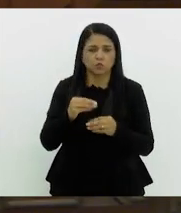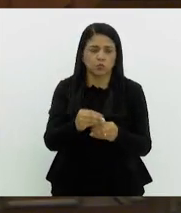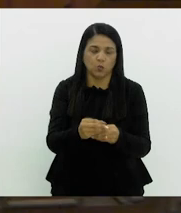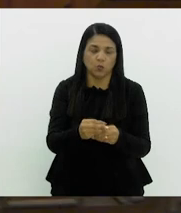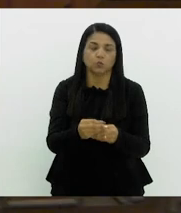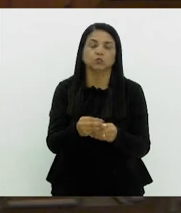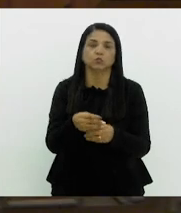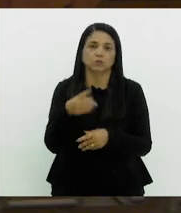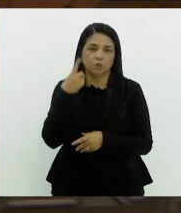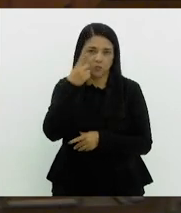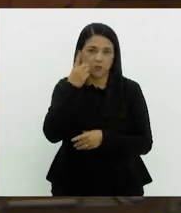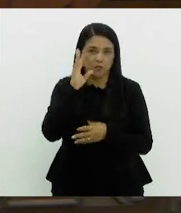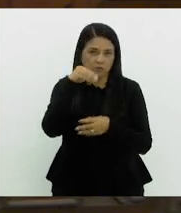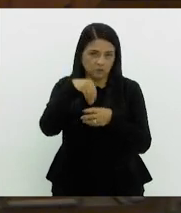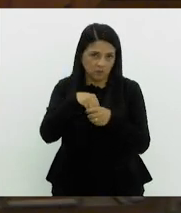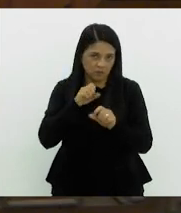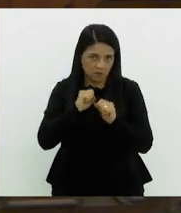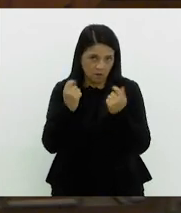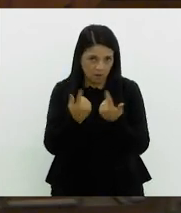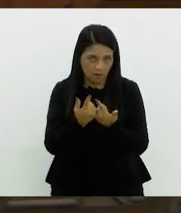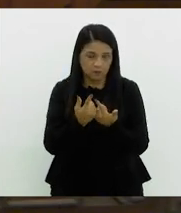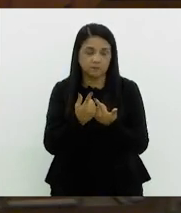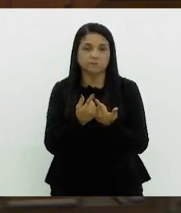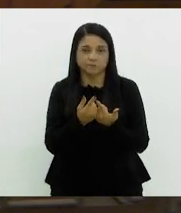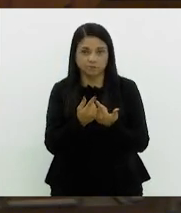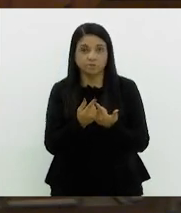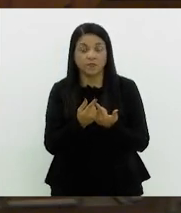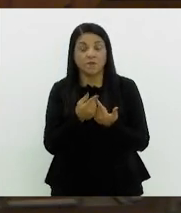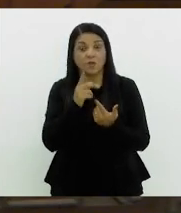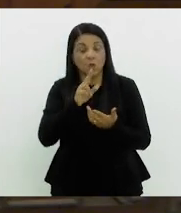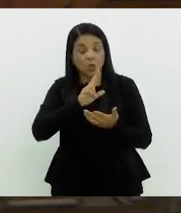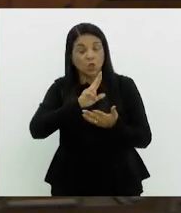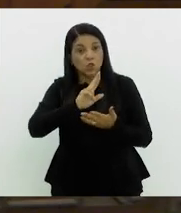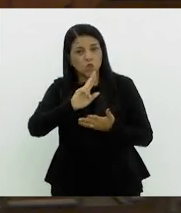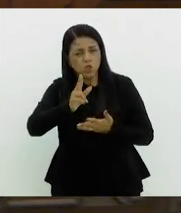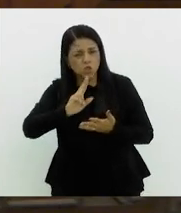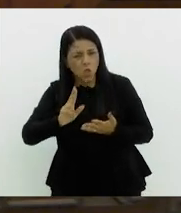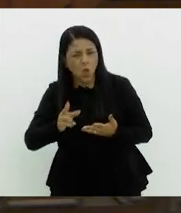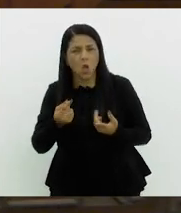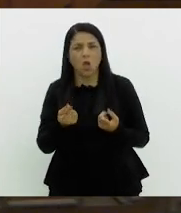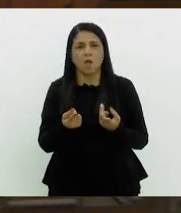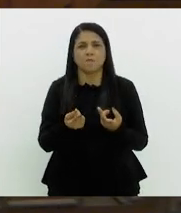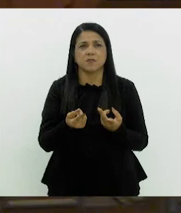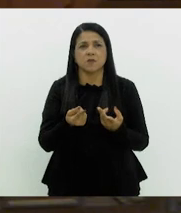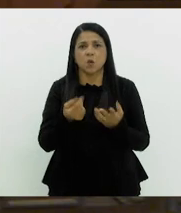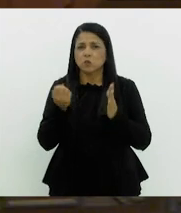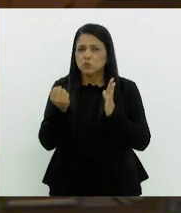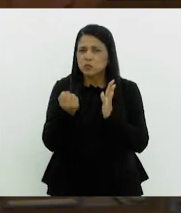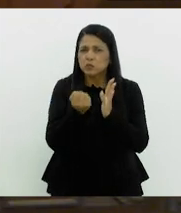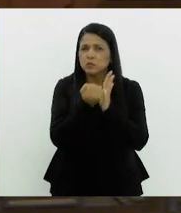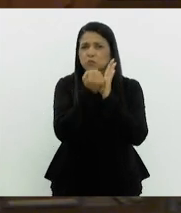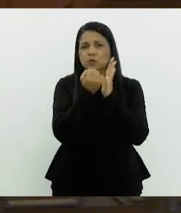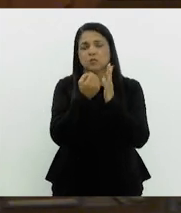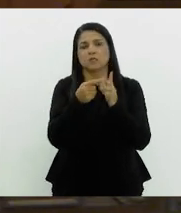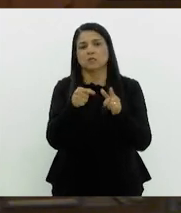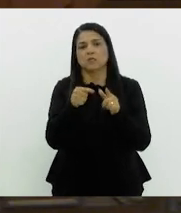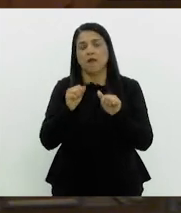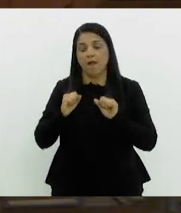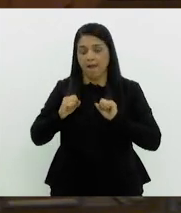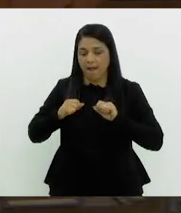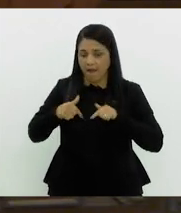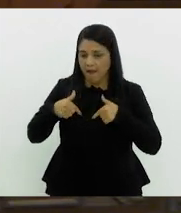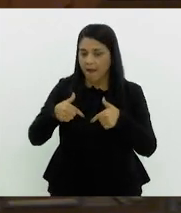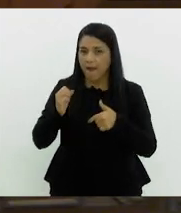dentro da casa. Mas eu acho que quando a gente nomeia as coisas, quando a gente simboliza através de atos, a gente torna